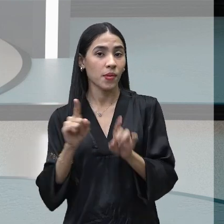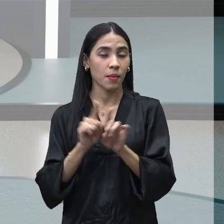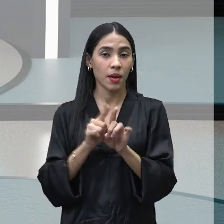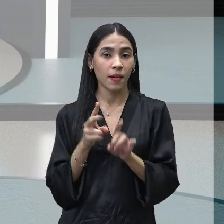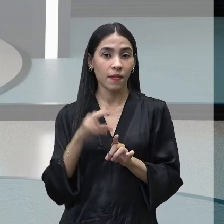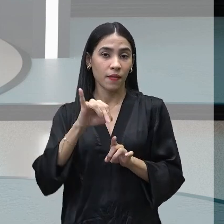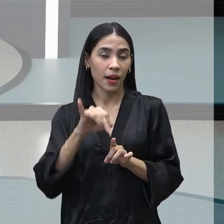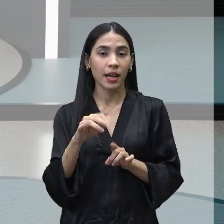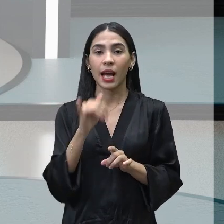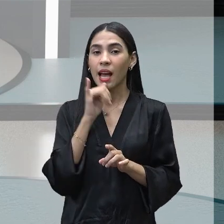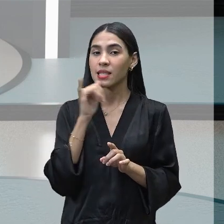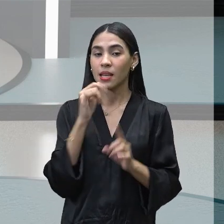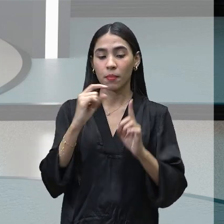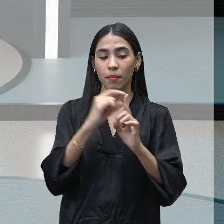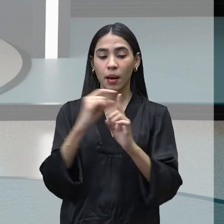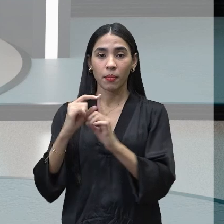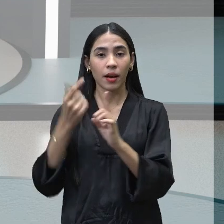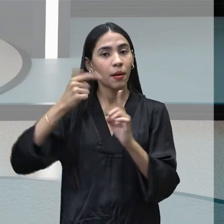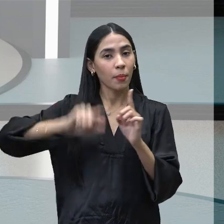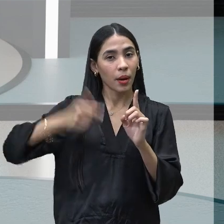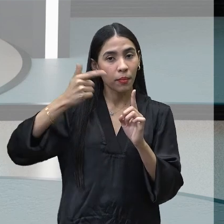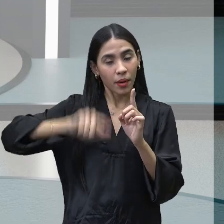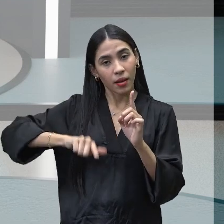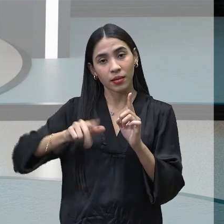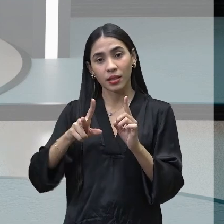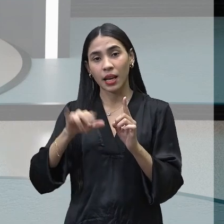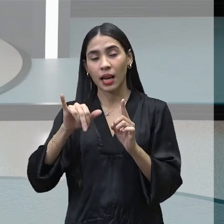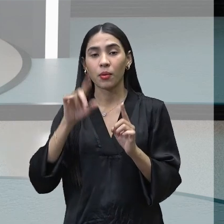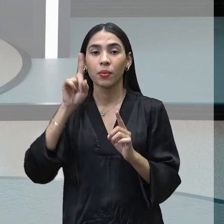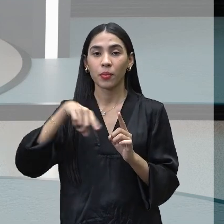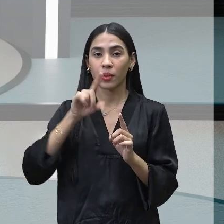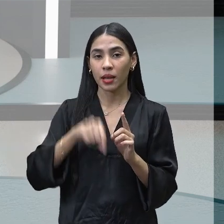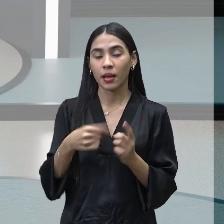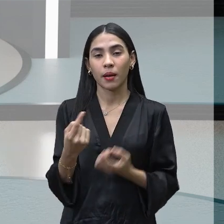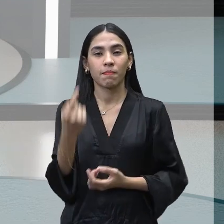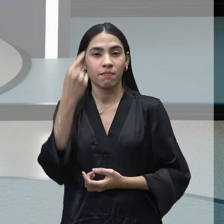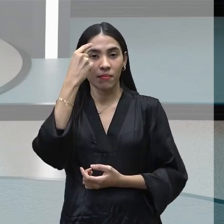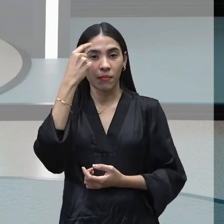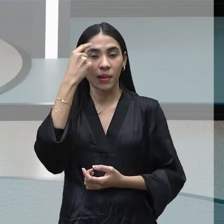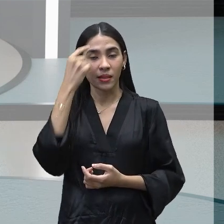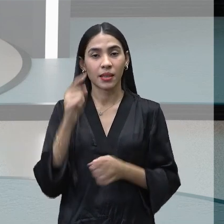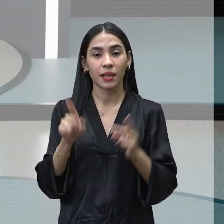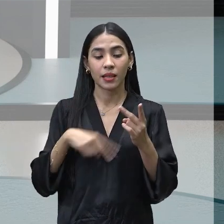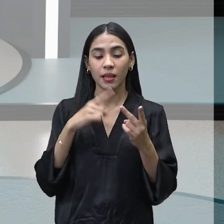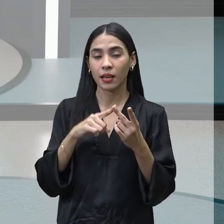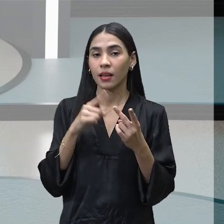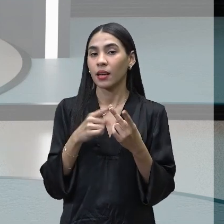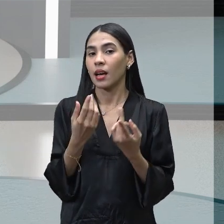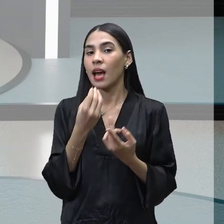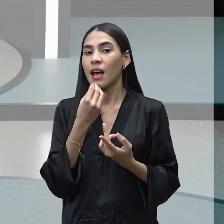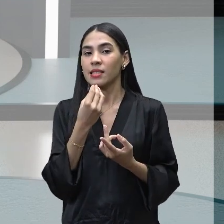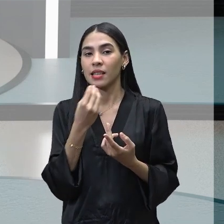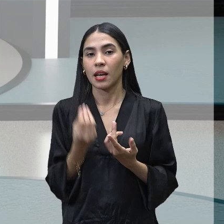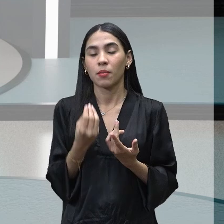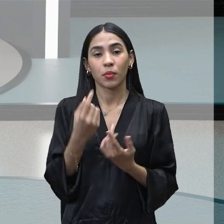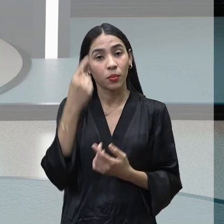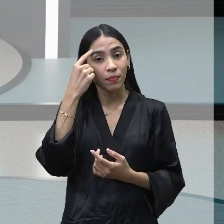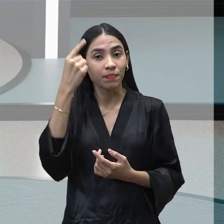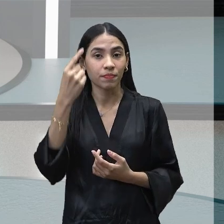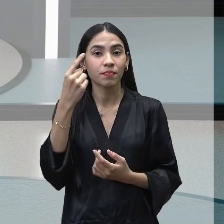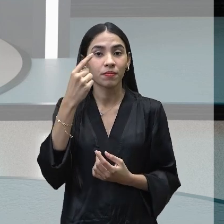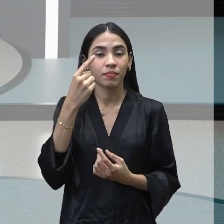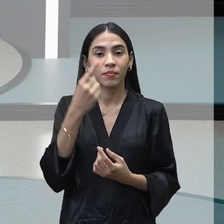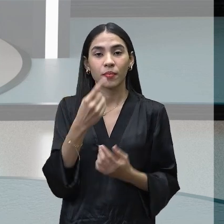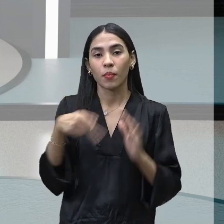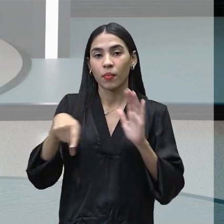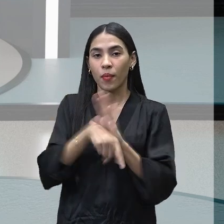trazer repetições que são ali, que são pensadas, que são feitas de forma intencional para